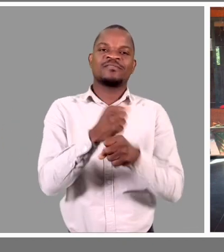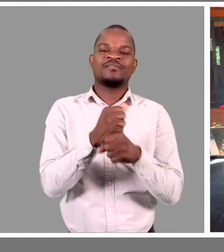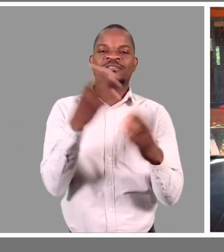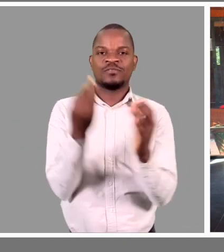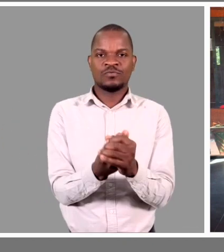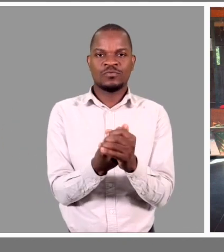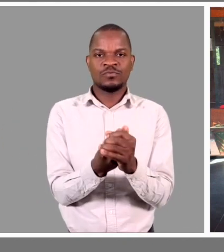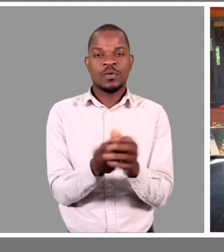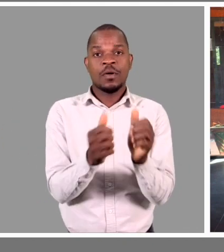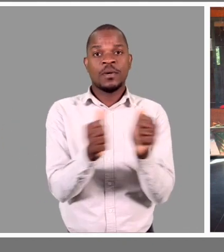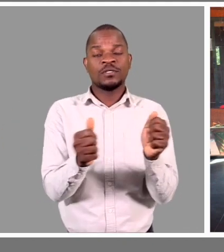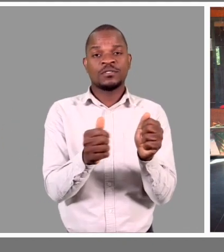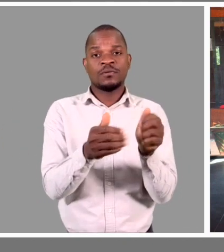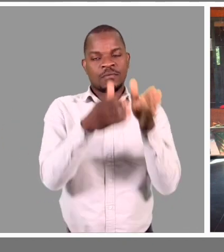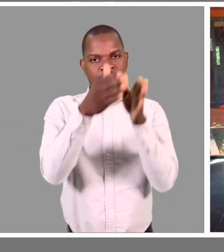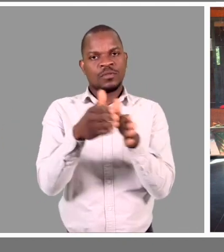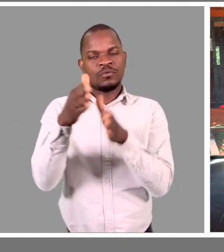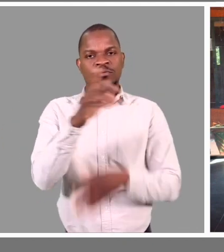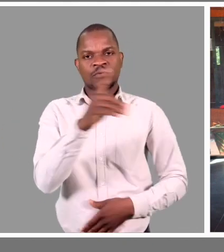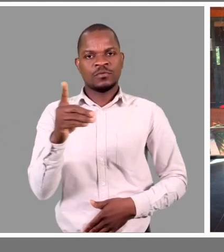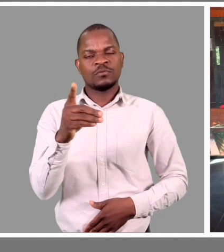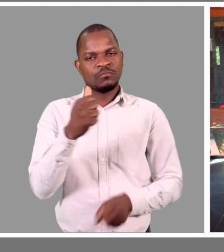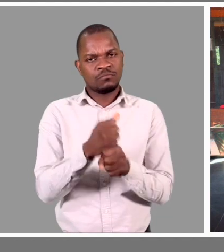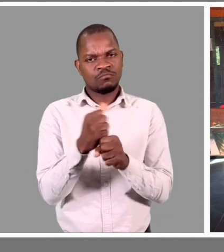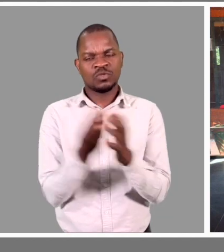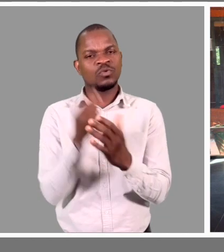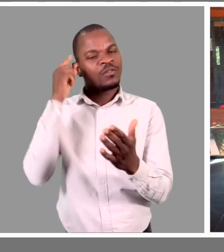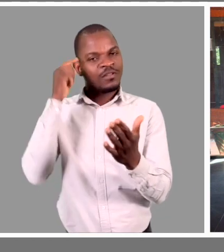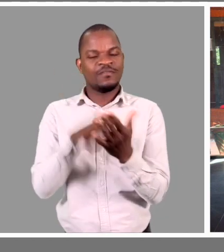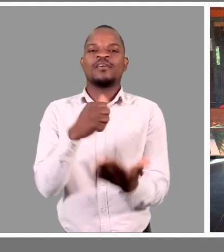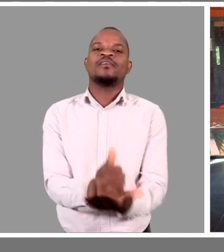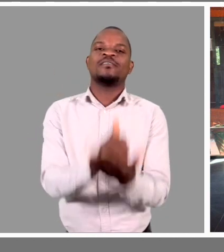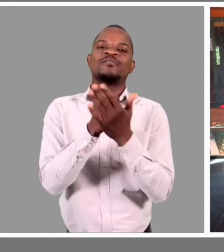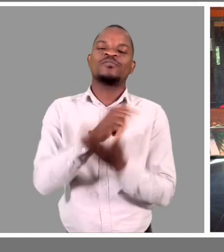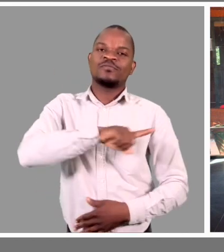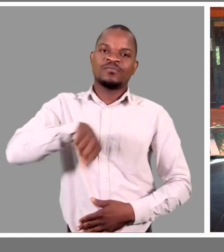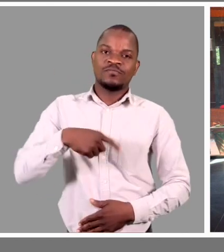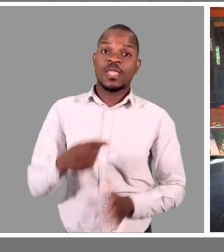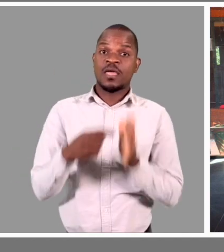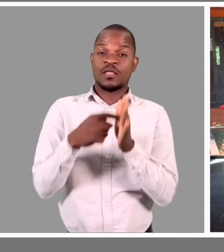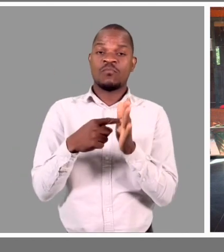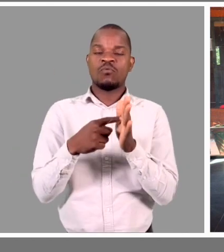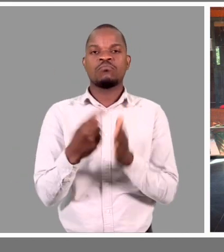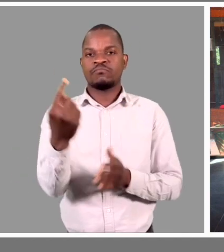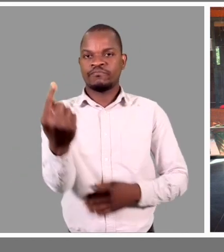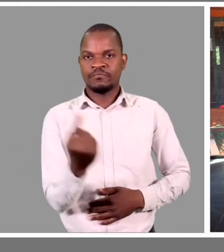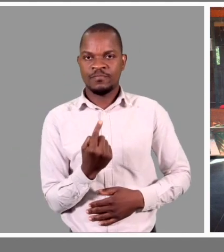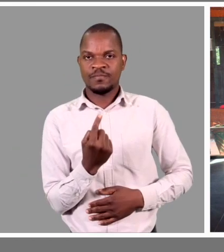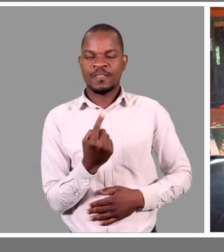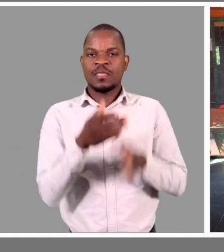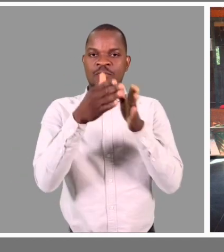portanto, ter alguém com deficiência também seria uma ajuda para nós, nos dias que virem pessoas com